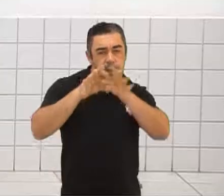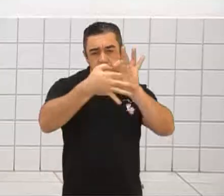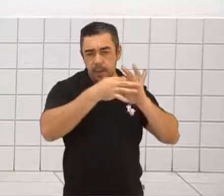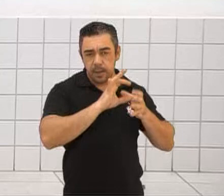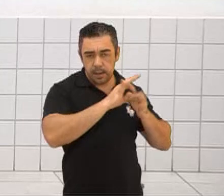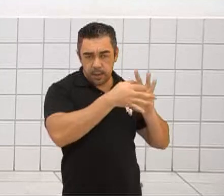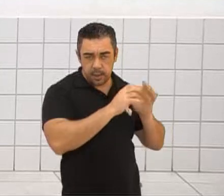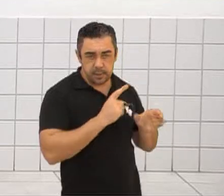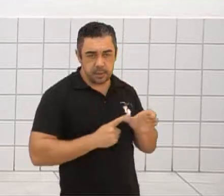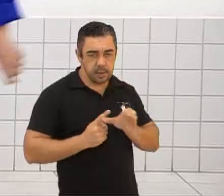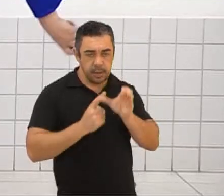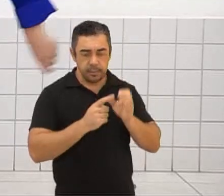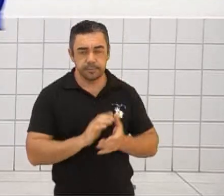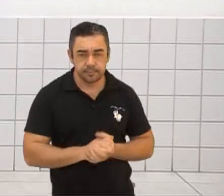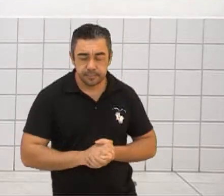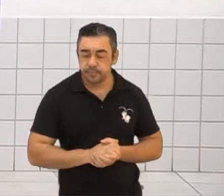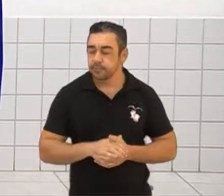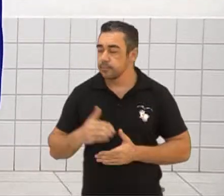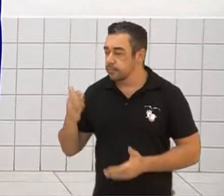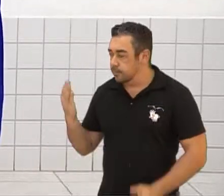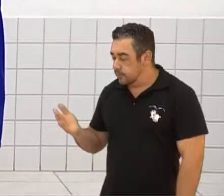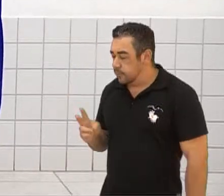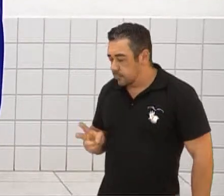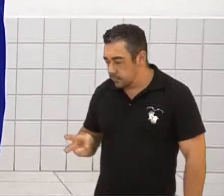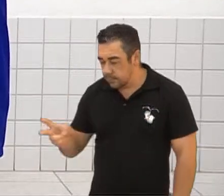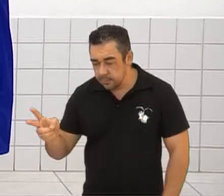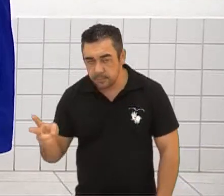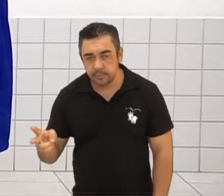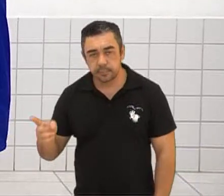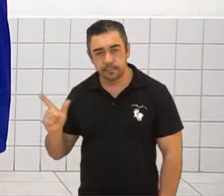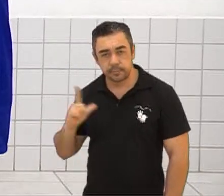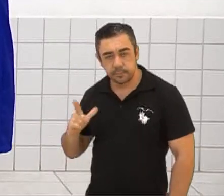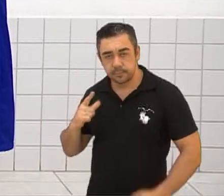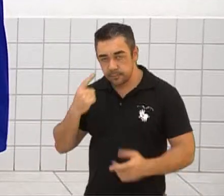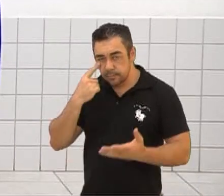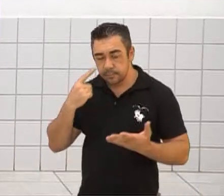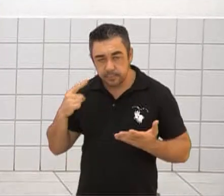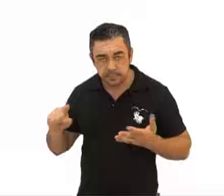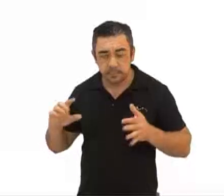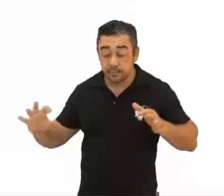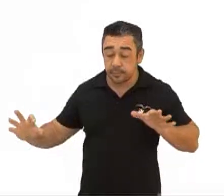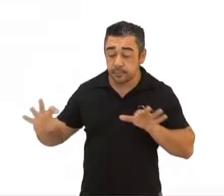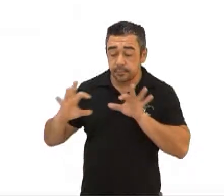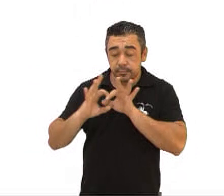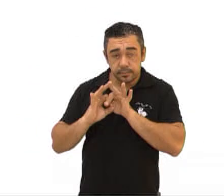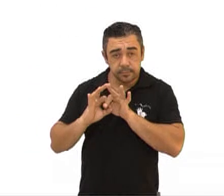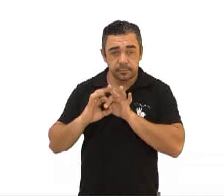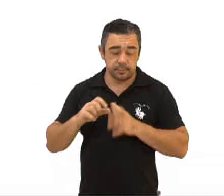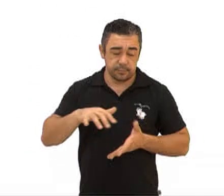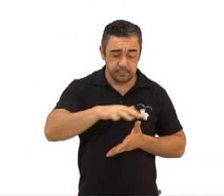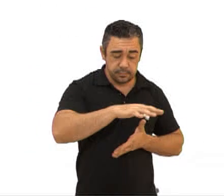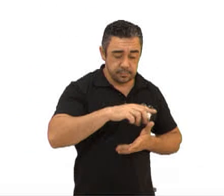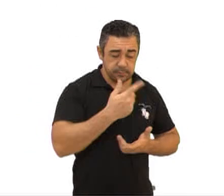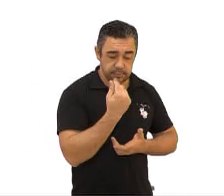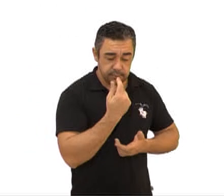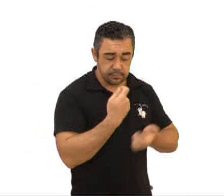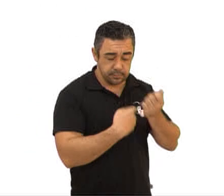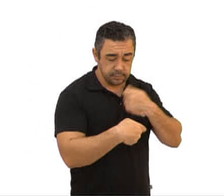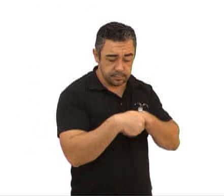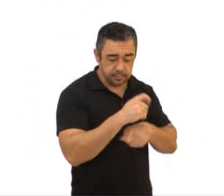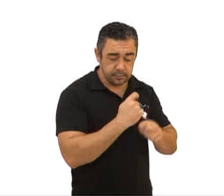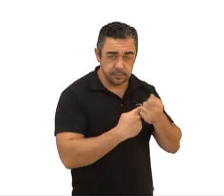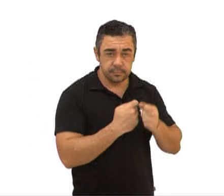urbanos. Isso. Na continuação, aí nós vamos fazer uma ponte, obviamente, ligando questão econômica da